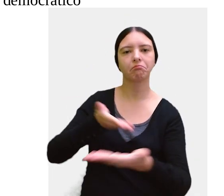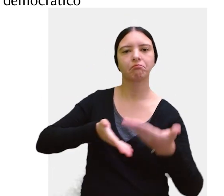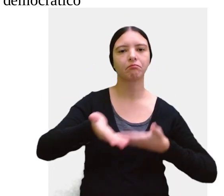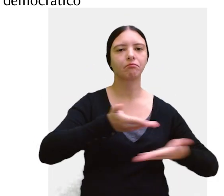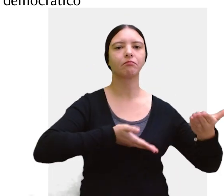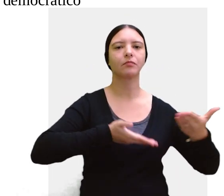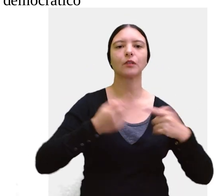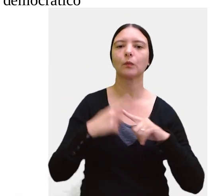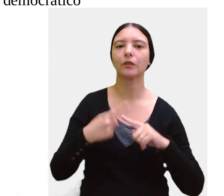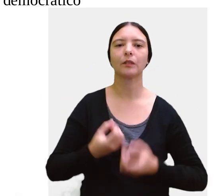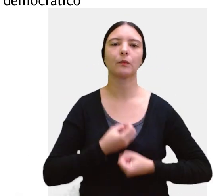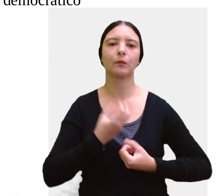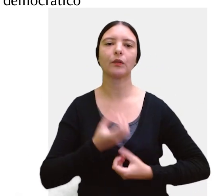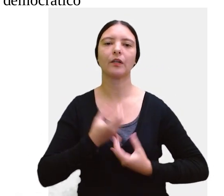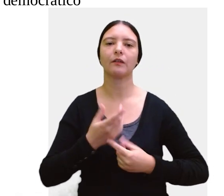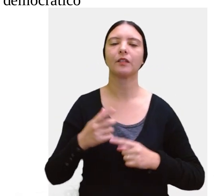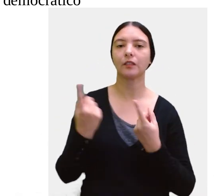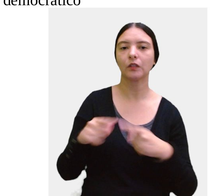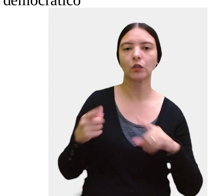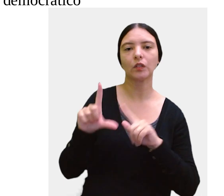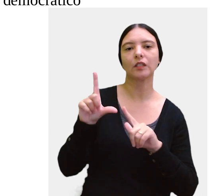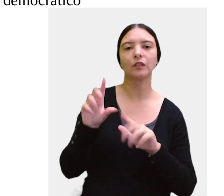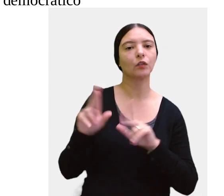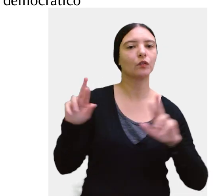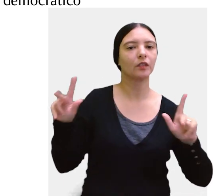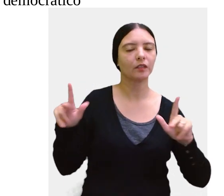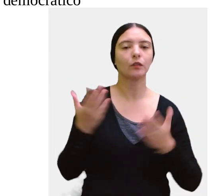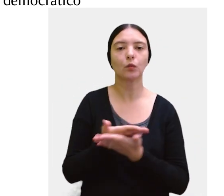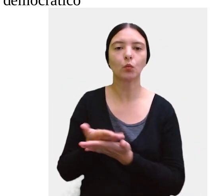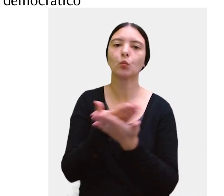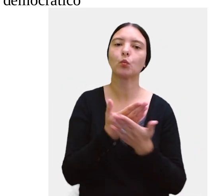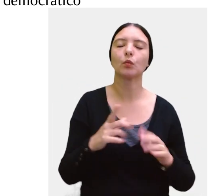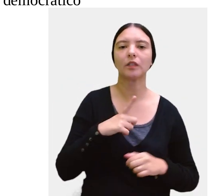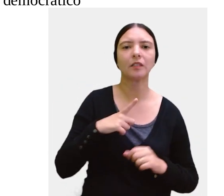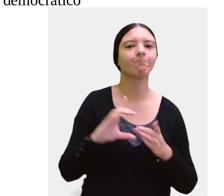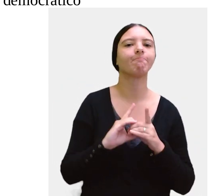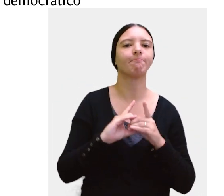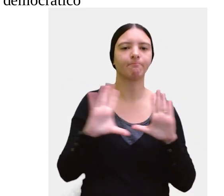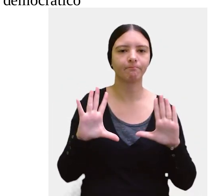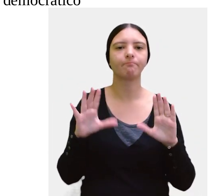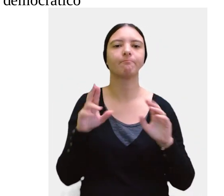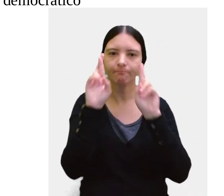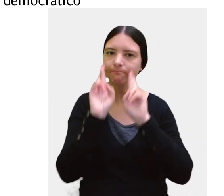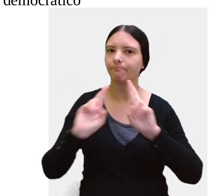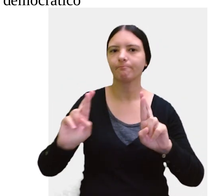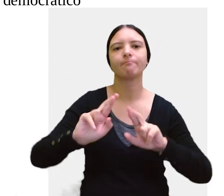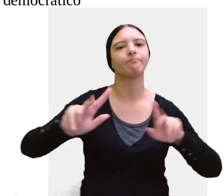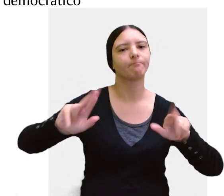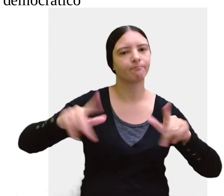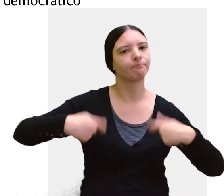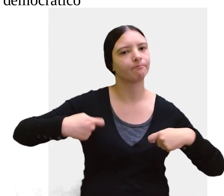por preferirmos poemas, hinos diferentes. O estudo da literatura dialoga com o princípio democrático do respeito com a